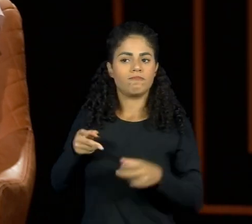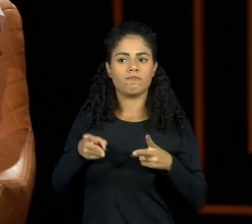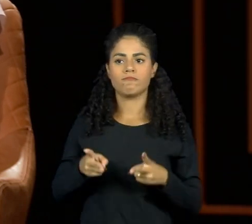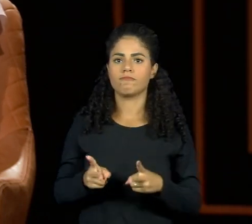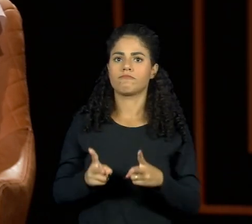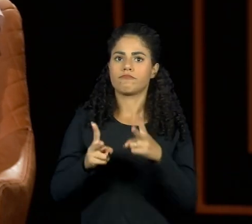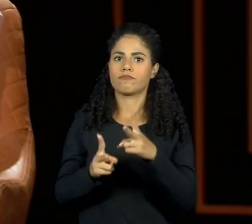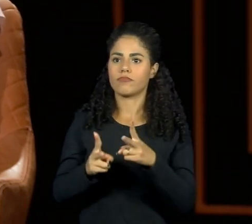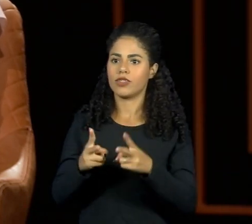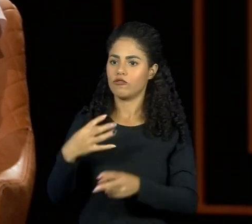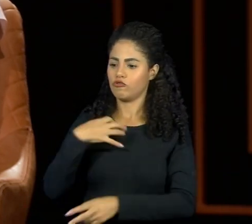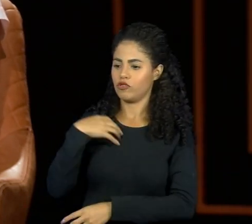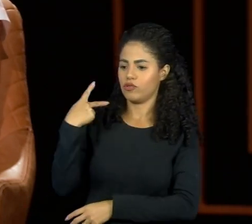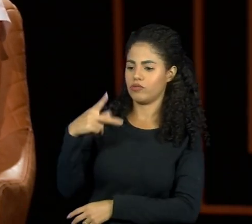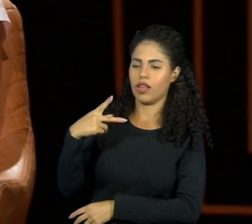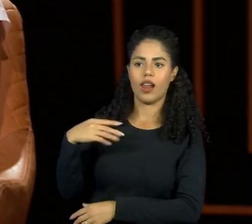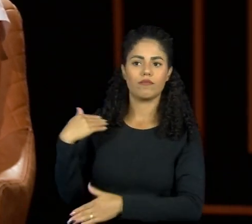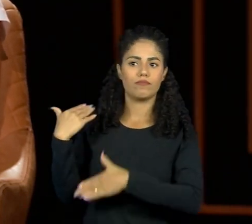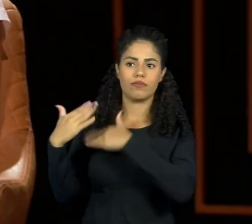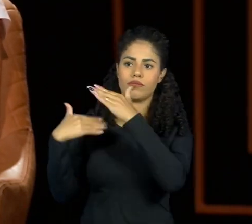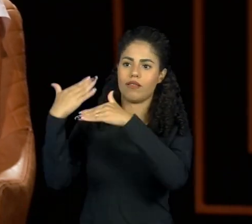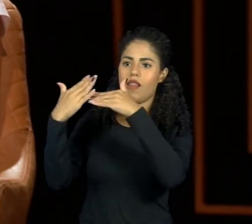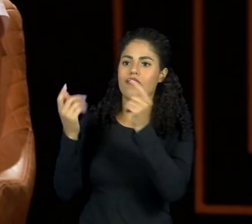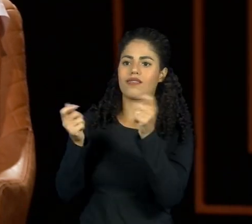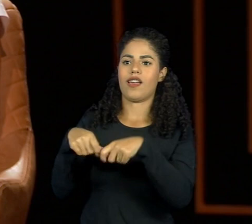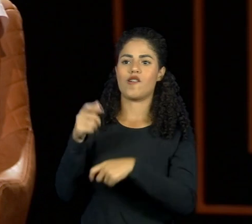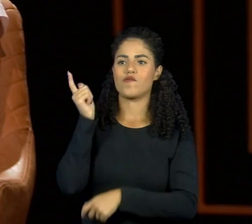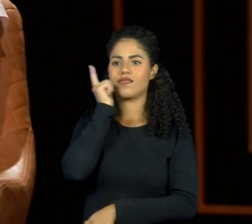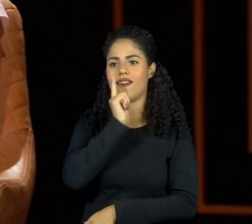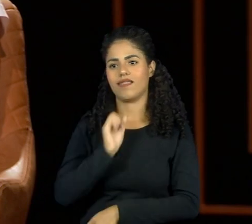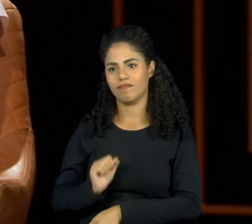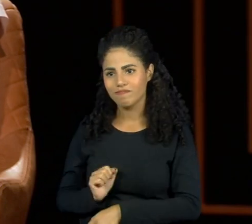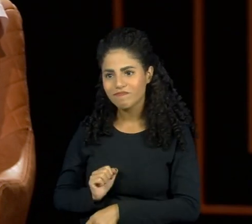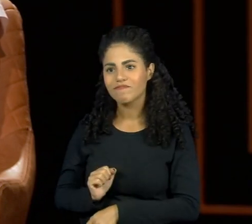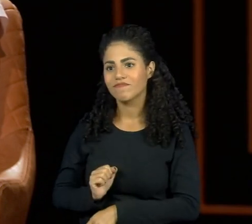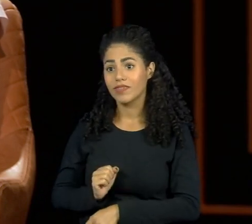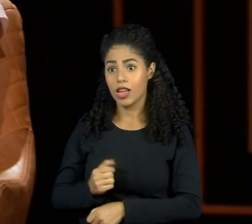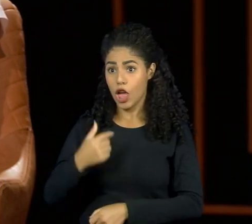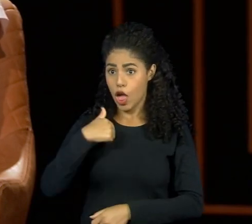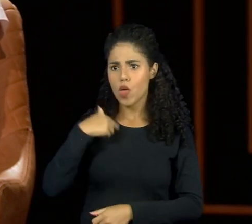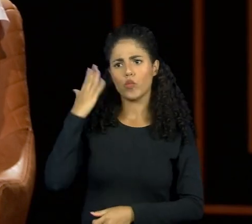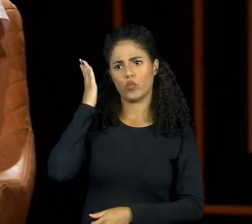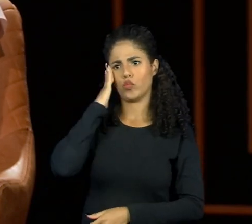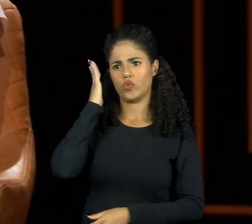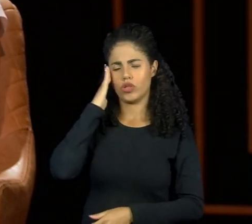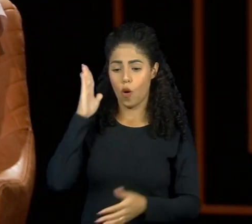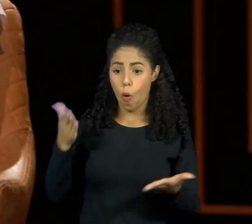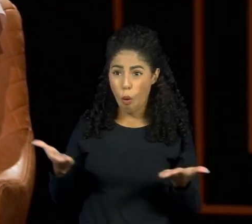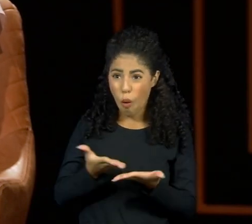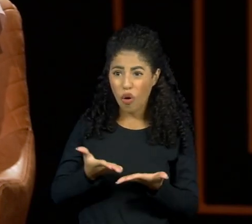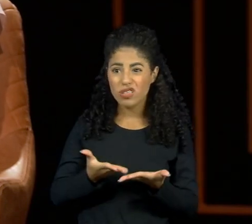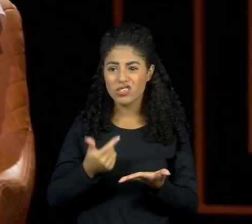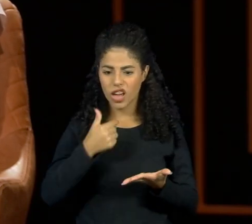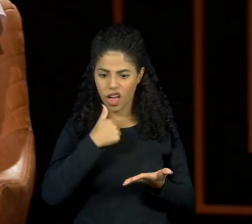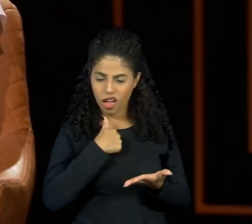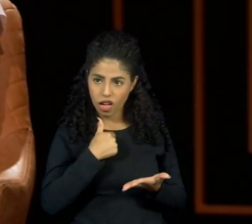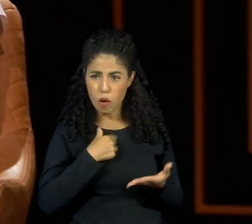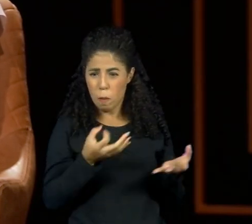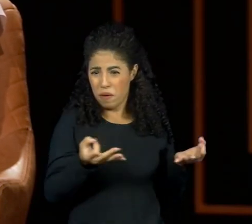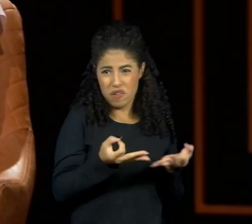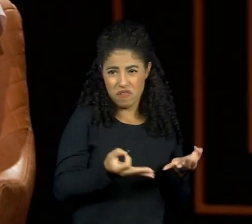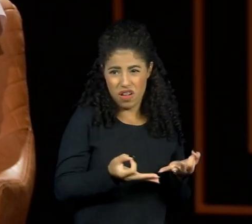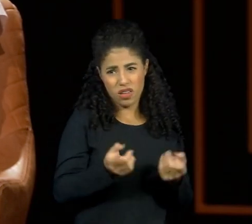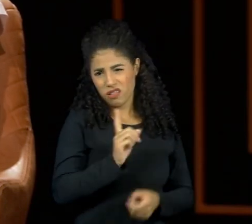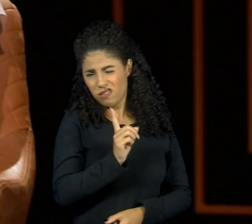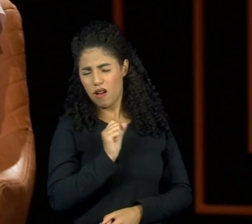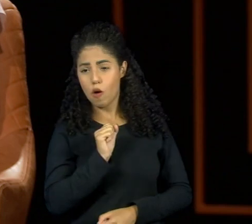Na mão dela, então, é elevada à enésima potência. Então, hoje, eu sei, posso ter todos os defeitos do mundo, mas sou de uma